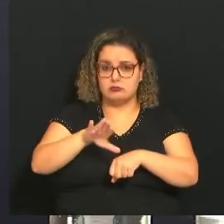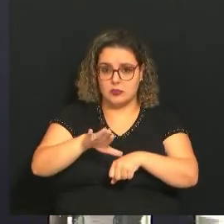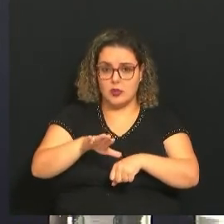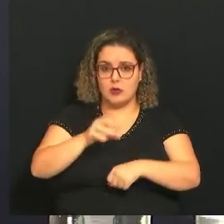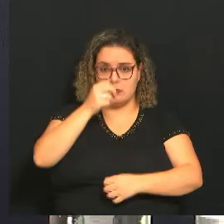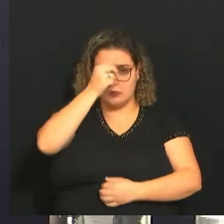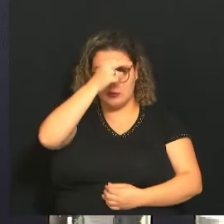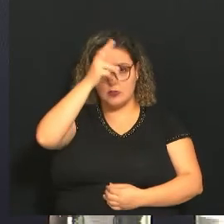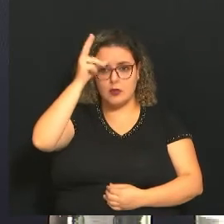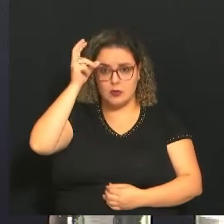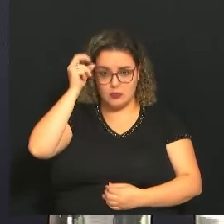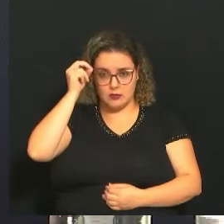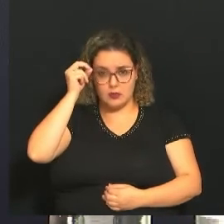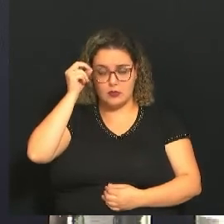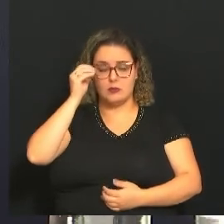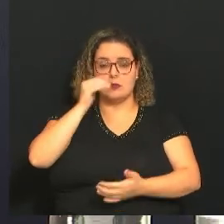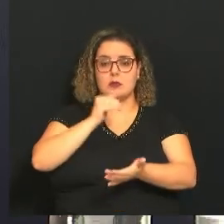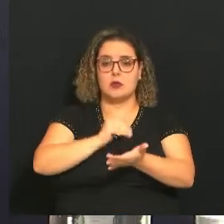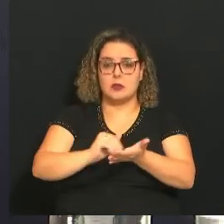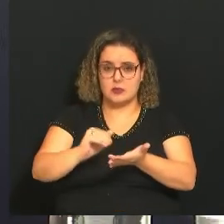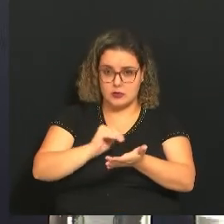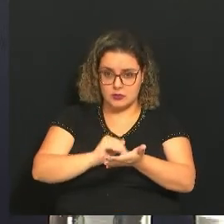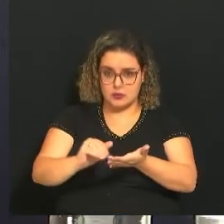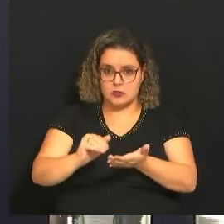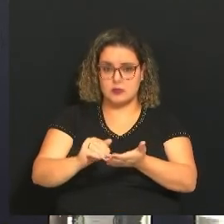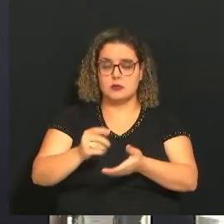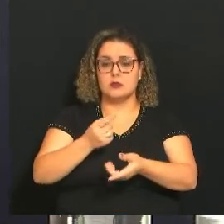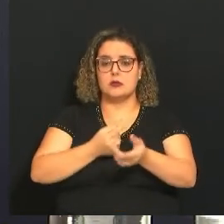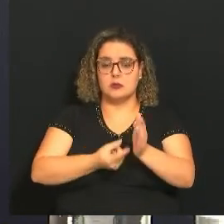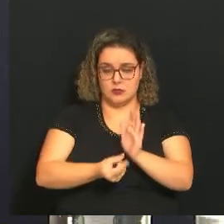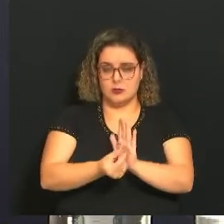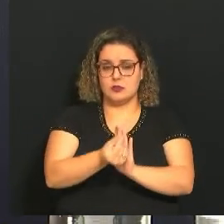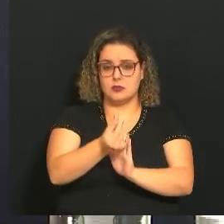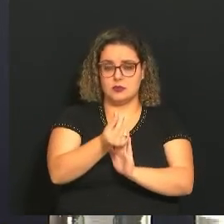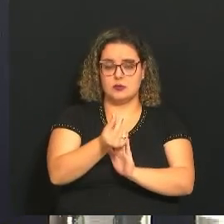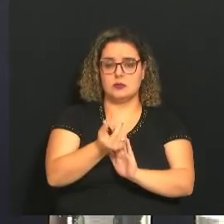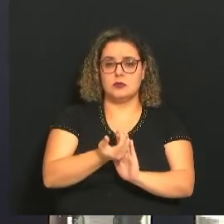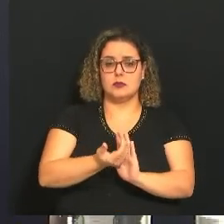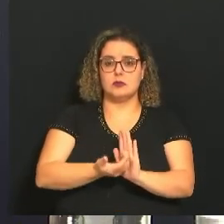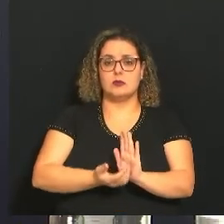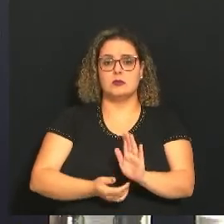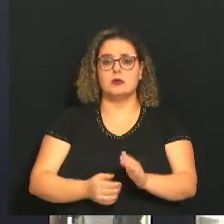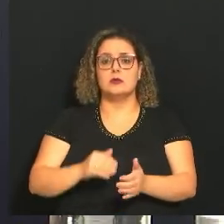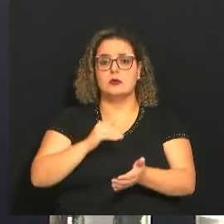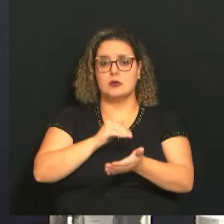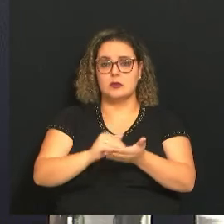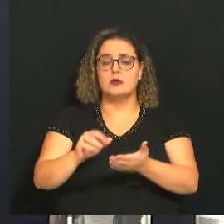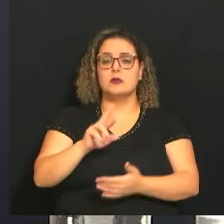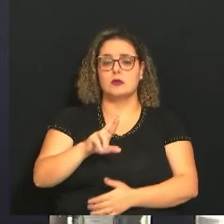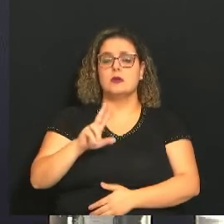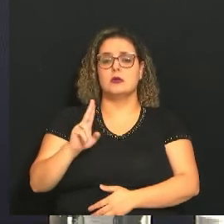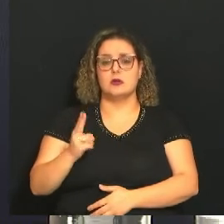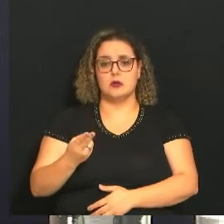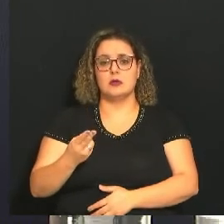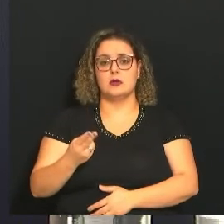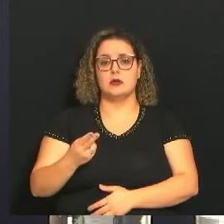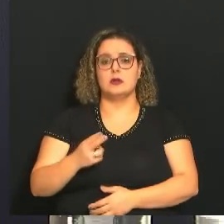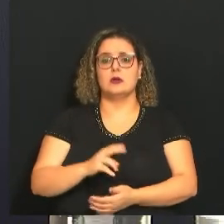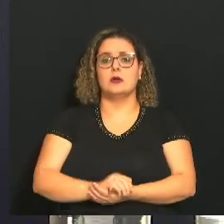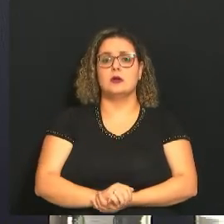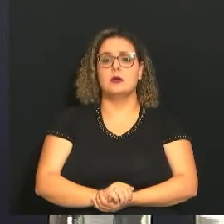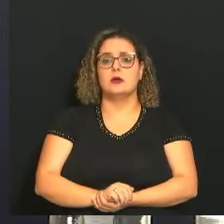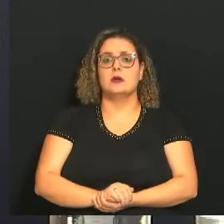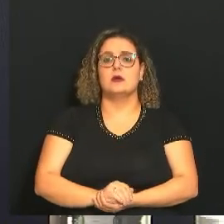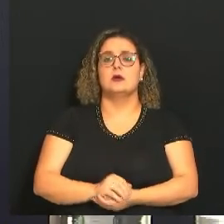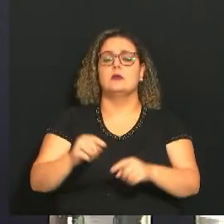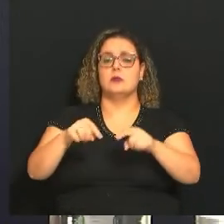prefeitura, tanto para a Secretaria de Finanças, para a Secretaria de RH e para o gabinete do